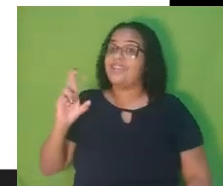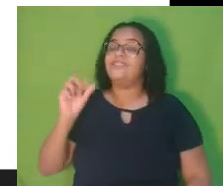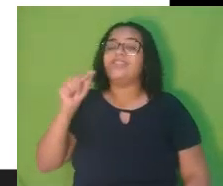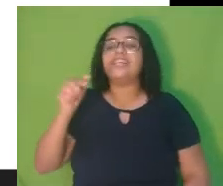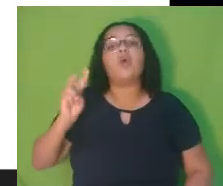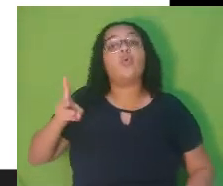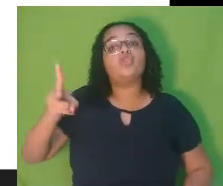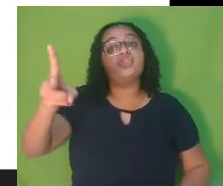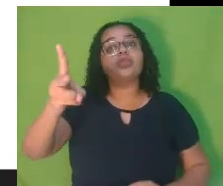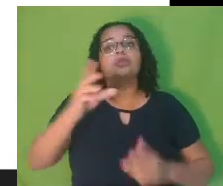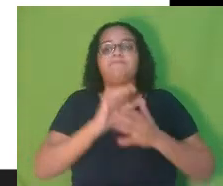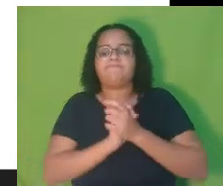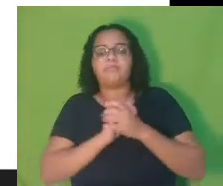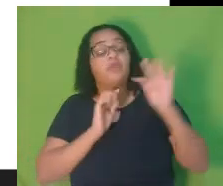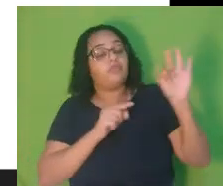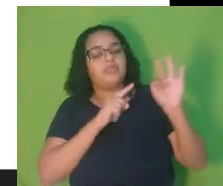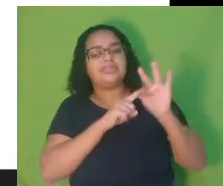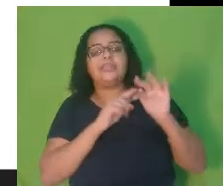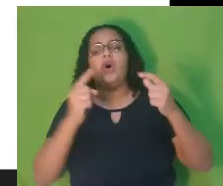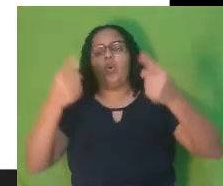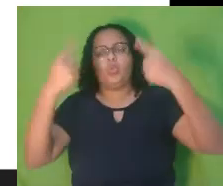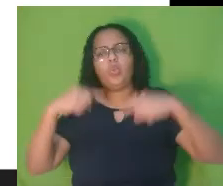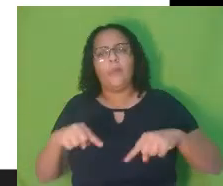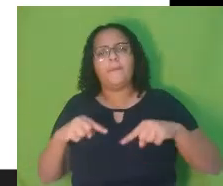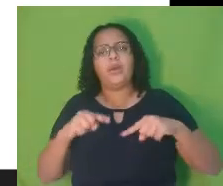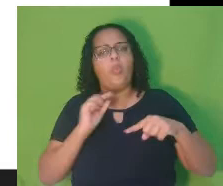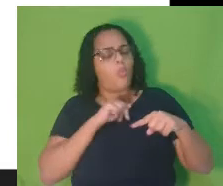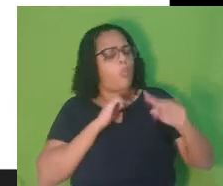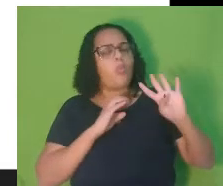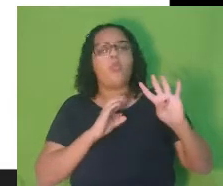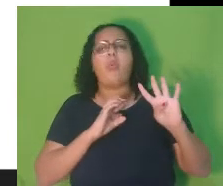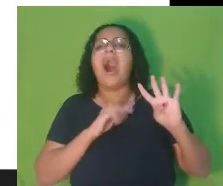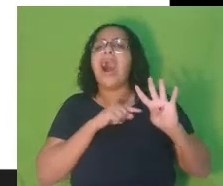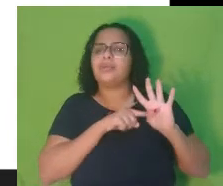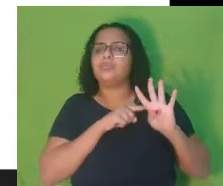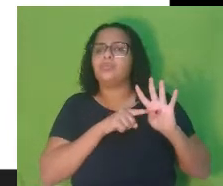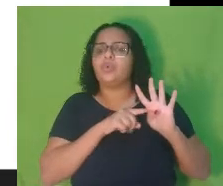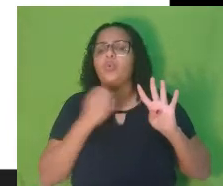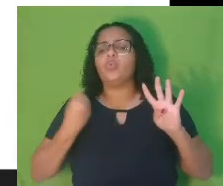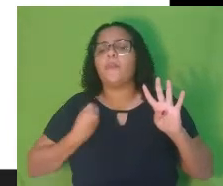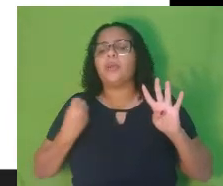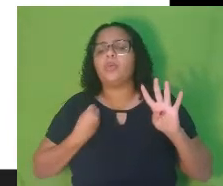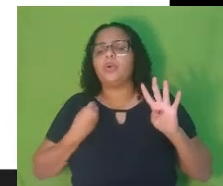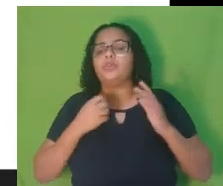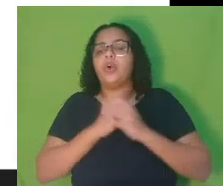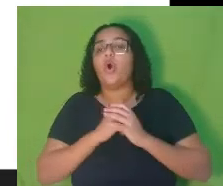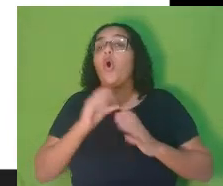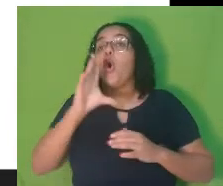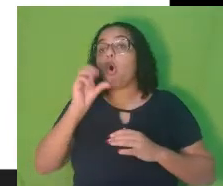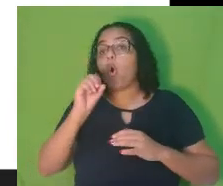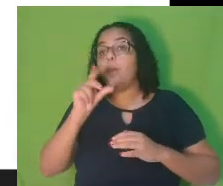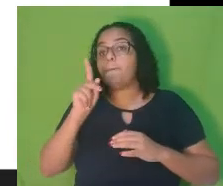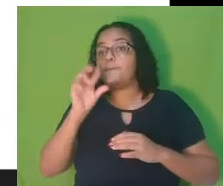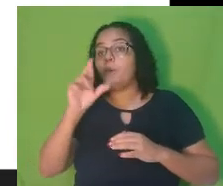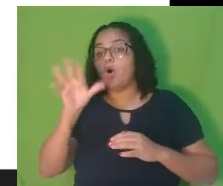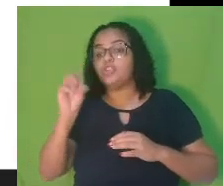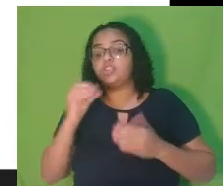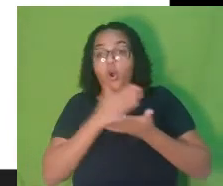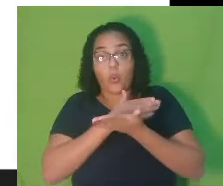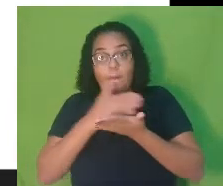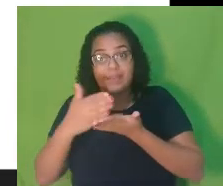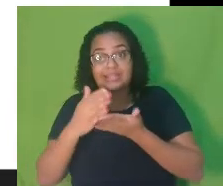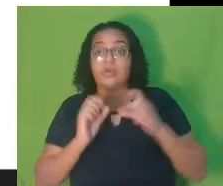ser contínua. E aqui no número 4, nós temos o exemplo de uma função composta. A gente começa